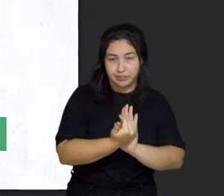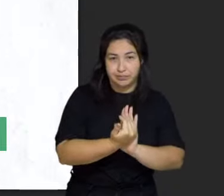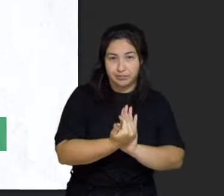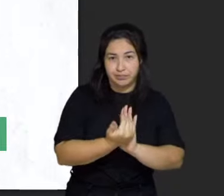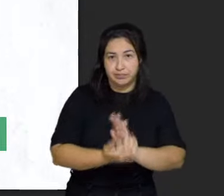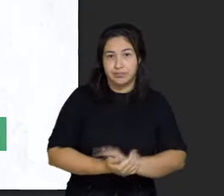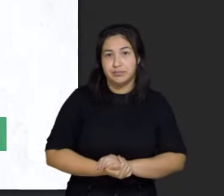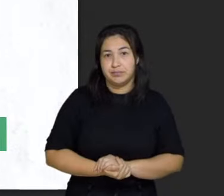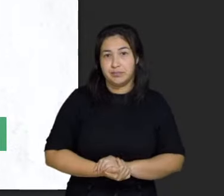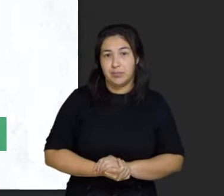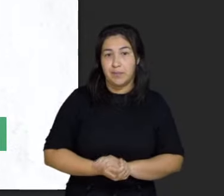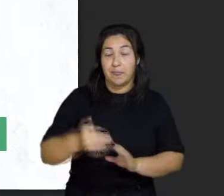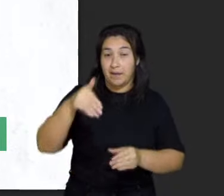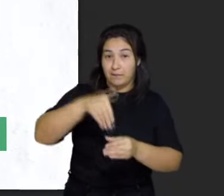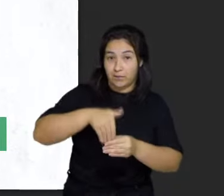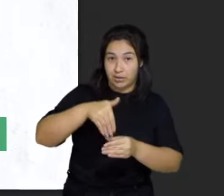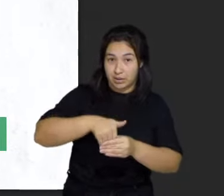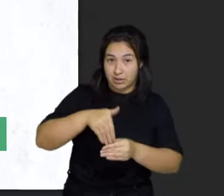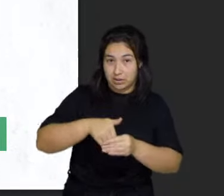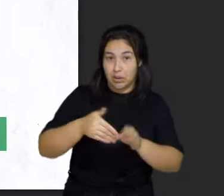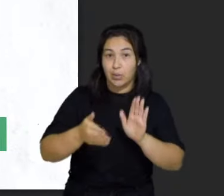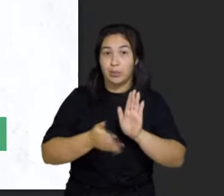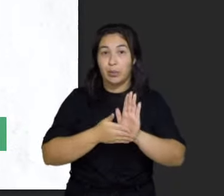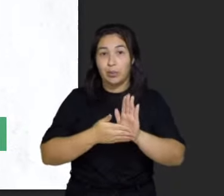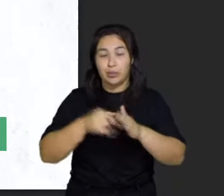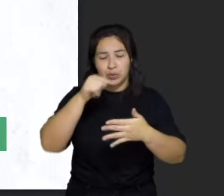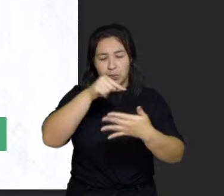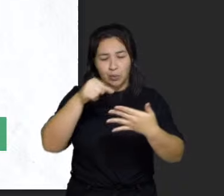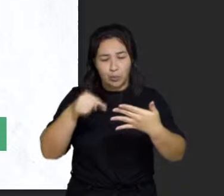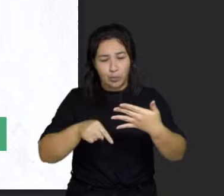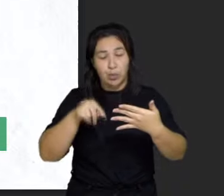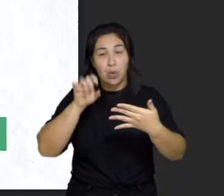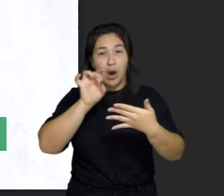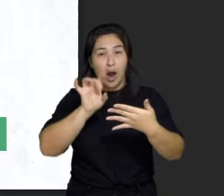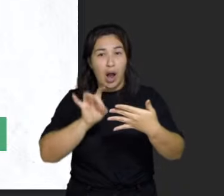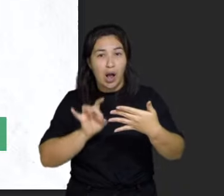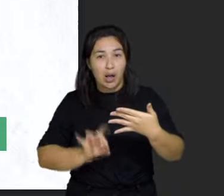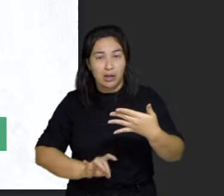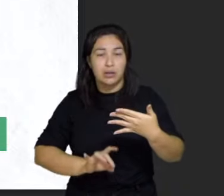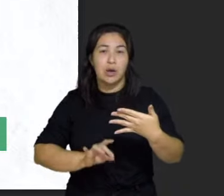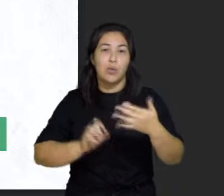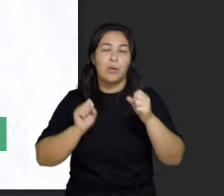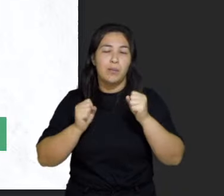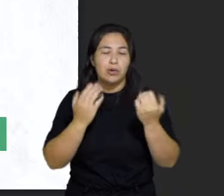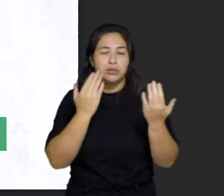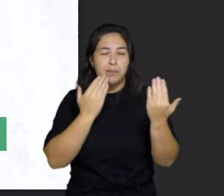com deliberação e votação, as proposições e matérias sujeitas à sua análise.